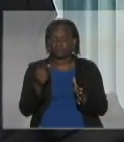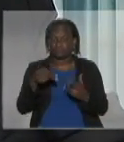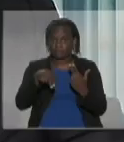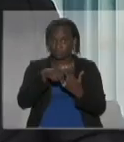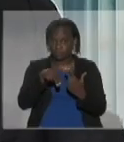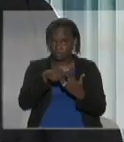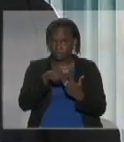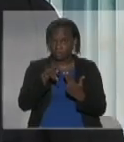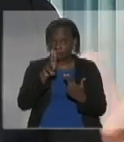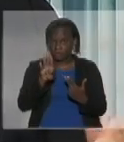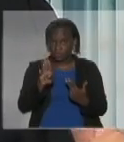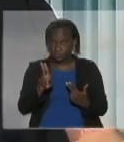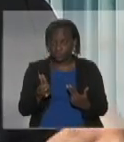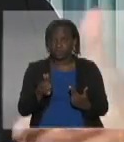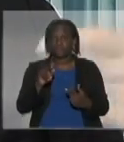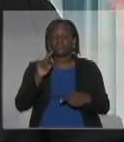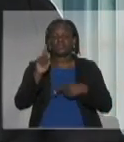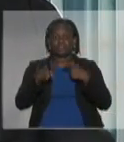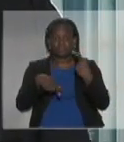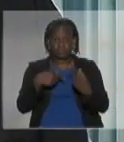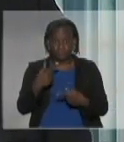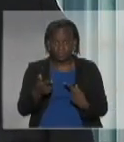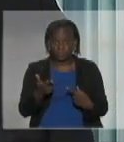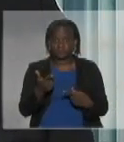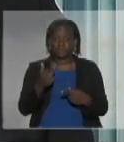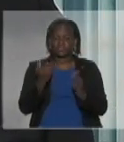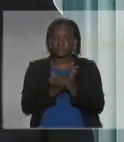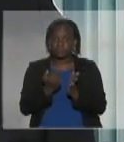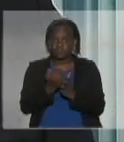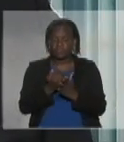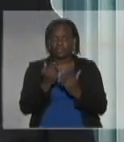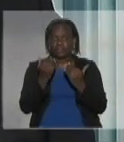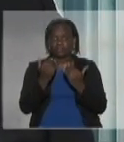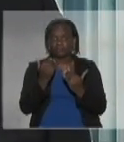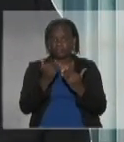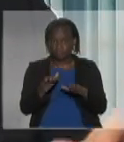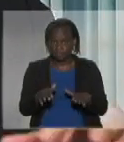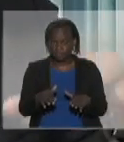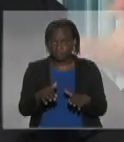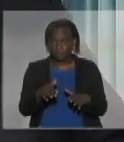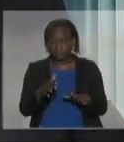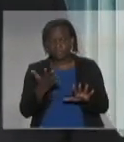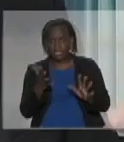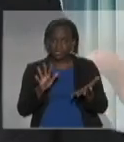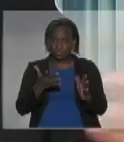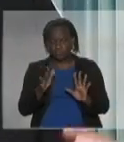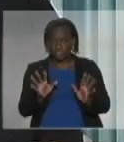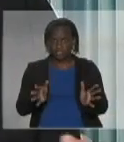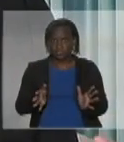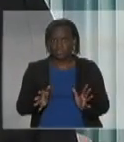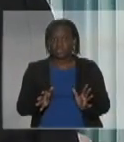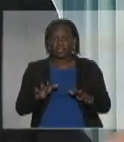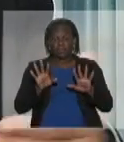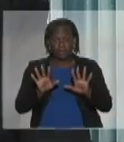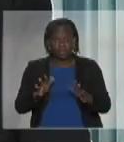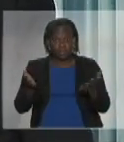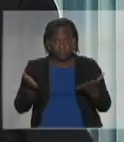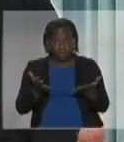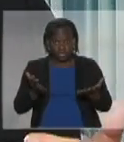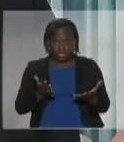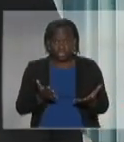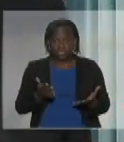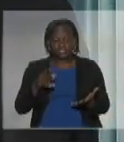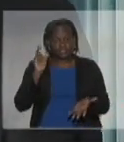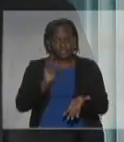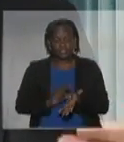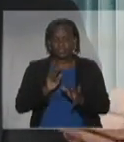do bilhete único e aí faria uma complementação, né? Grosso modo seria isso. Mas hoje